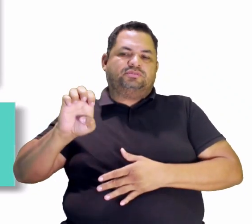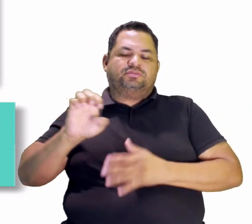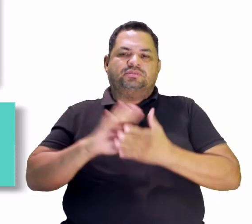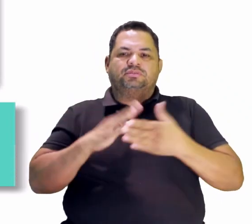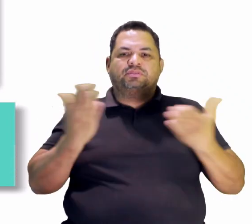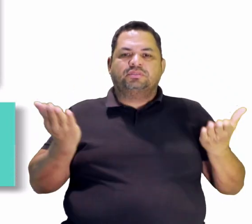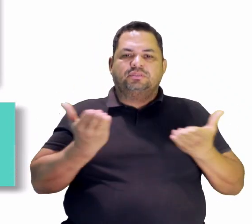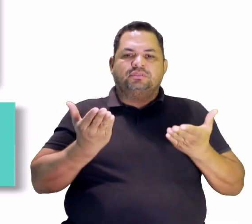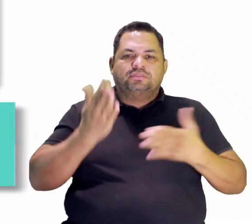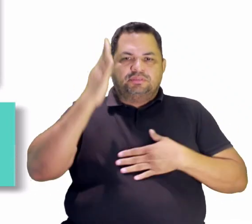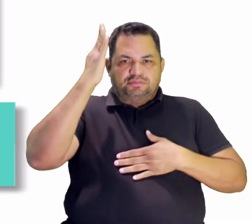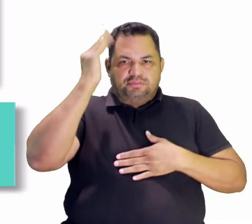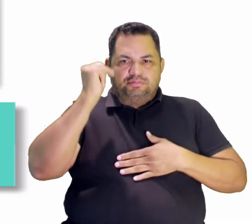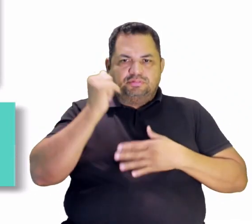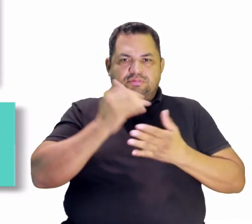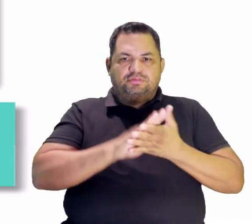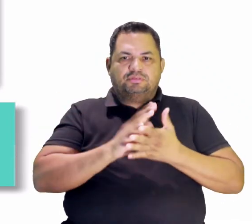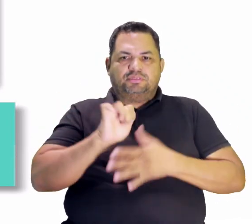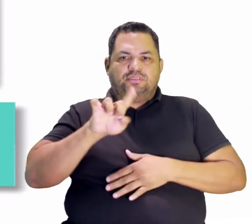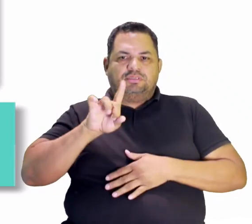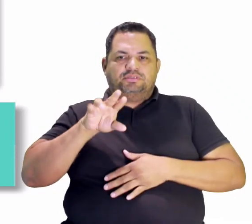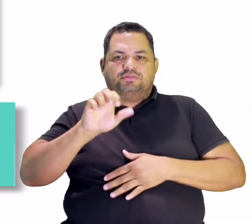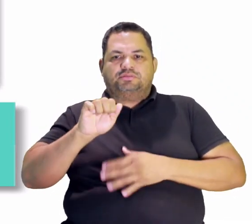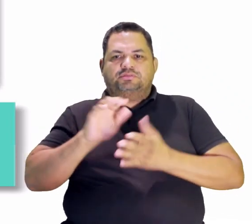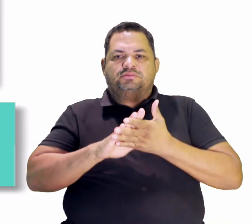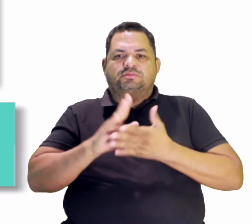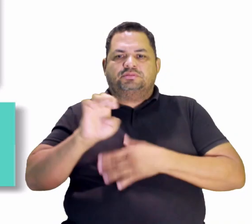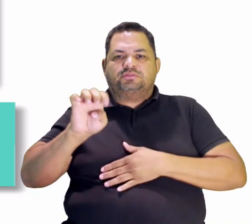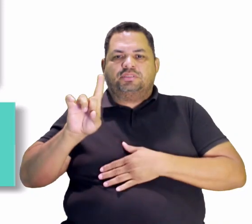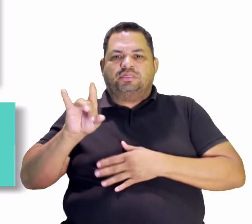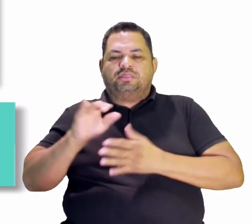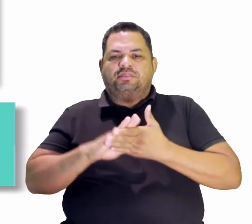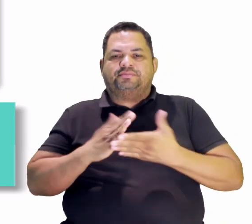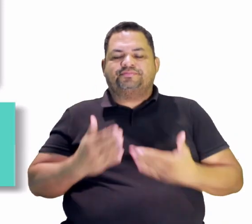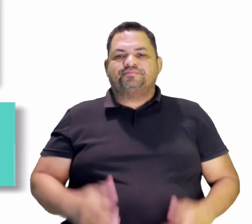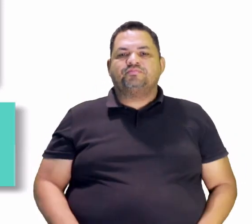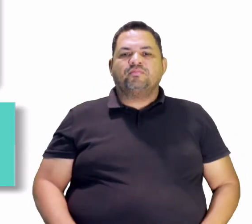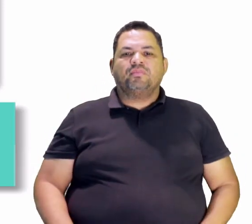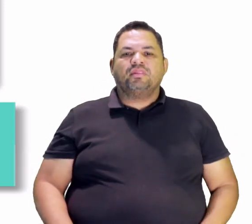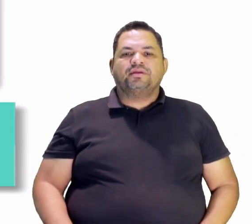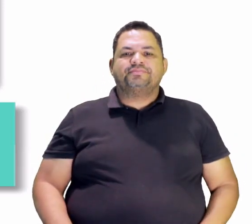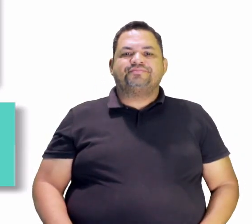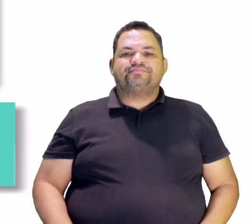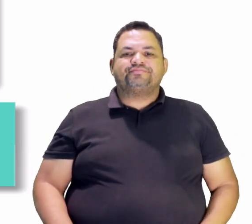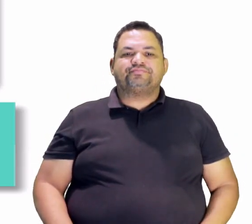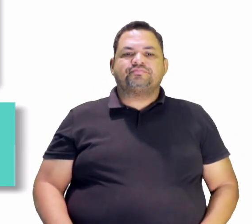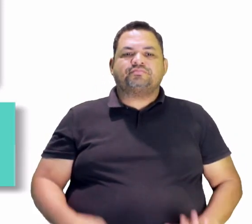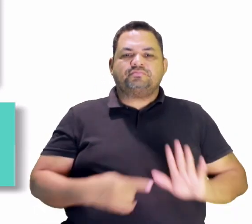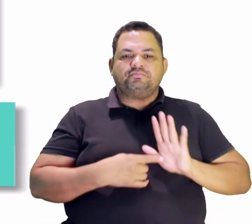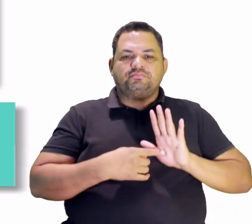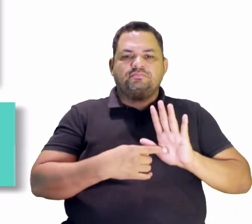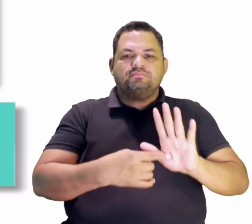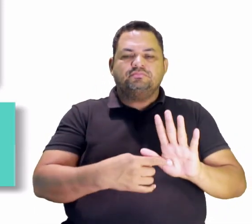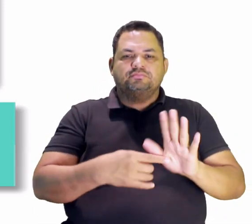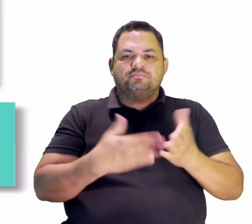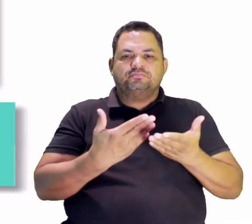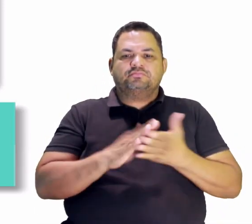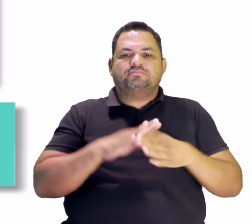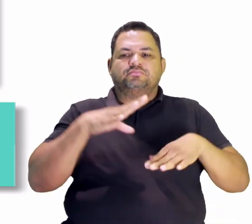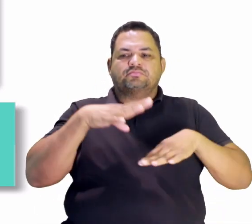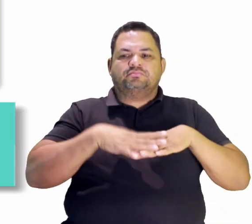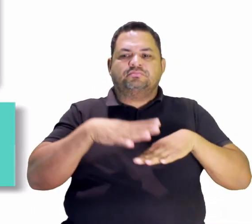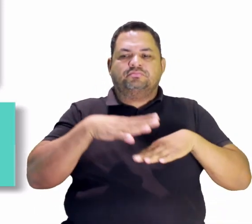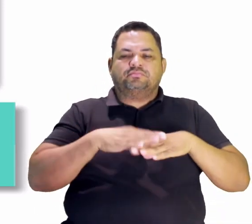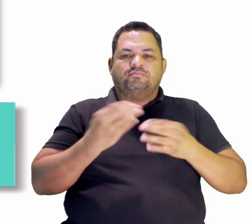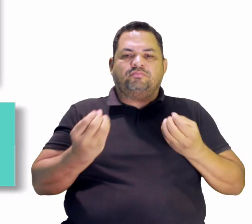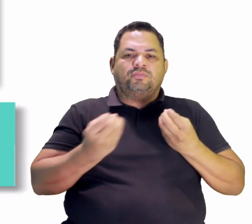da grandeza escalar e depois da grandeza vetorial. Vetor vem de vetorial, né? E a representação dessa grandeza matematicamente,